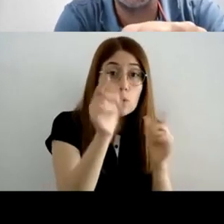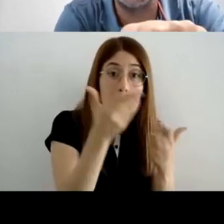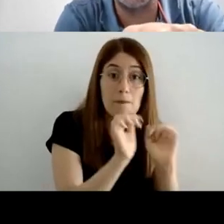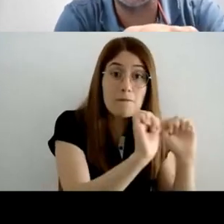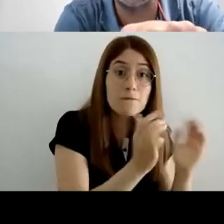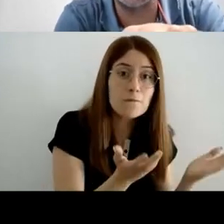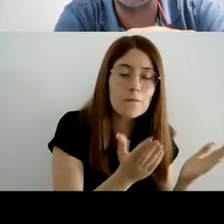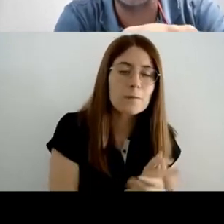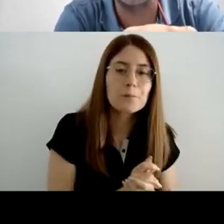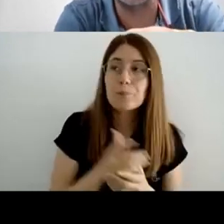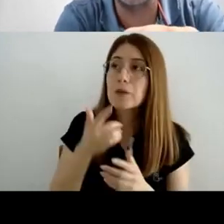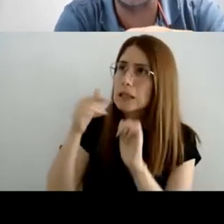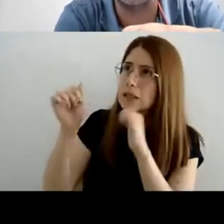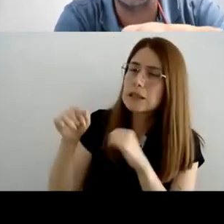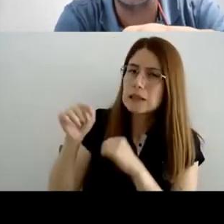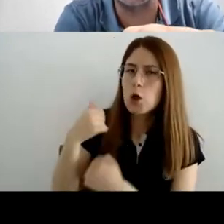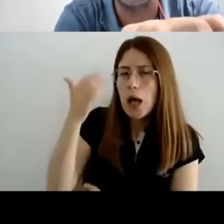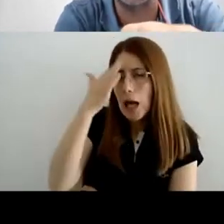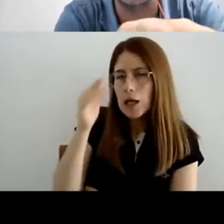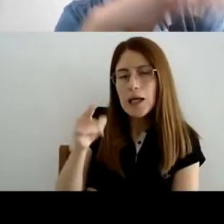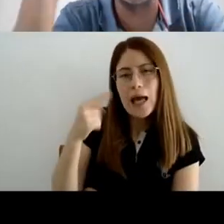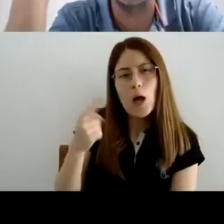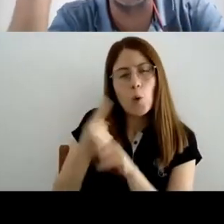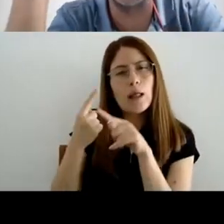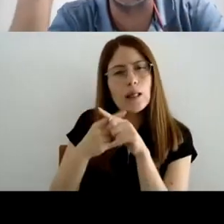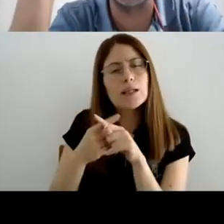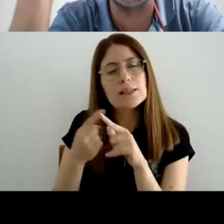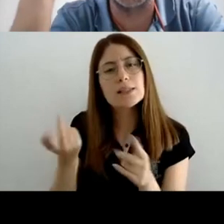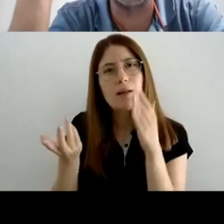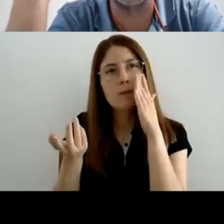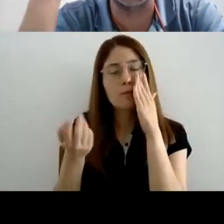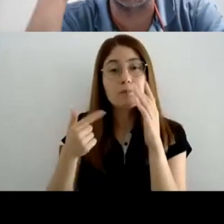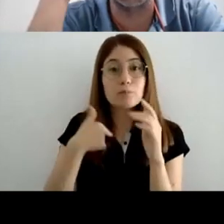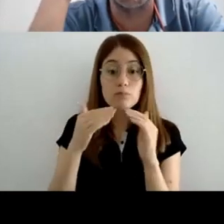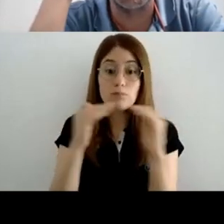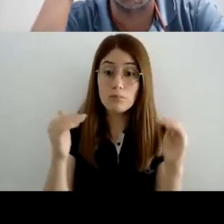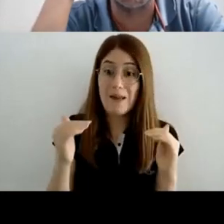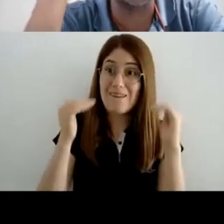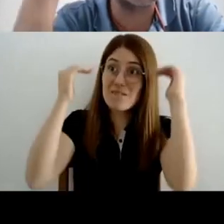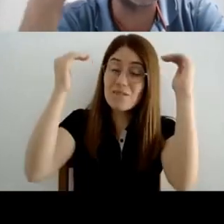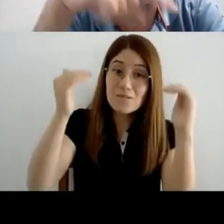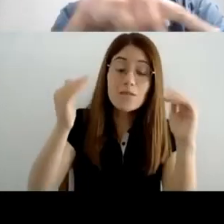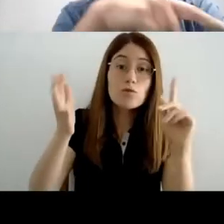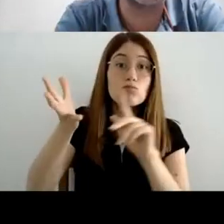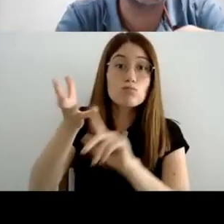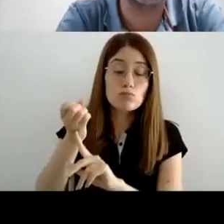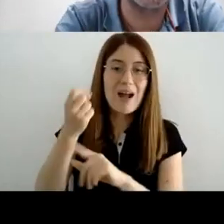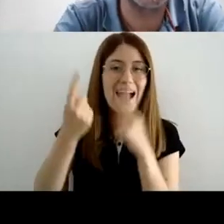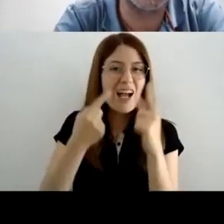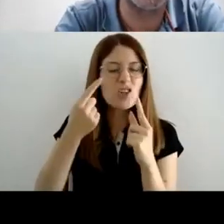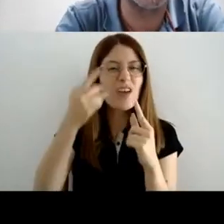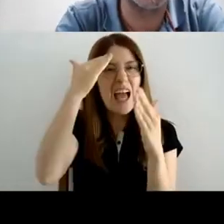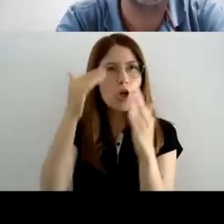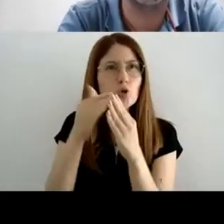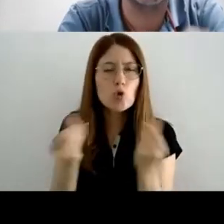foco. Eu acho que aí há umas coisas muito interessantes, que é, quando nós atingimos o elevado desempenho, o alto desempenho, nem sempre a solução passa por